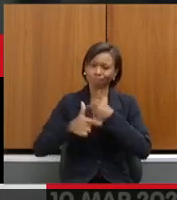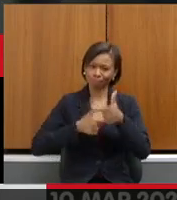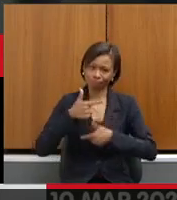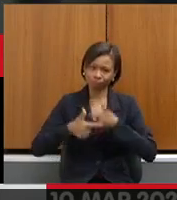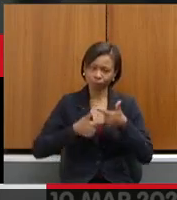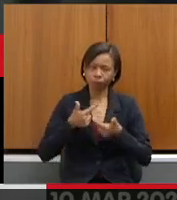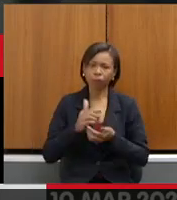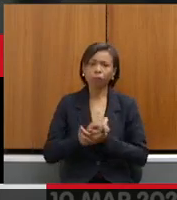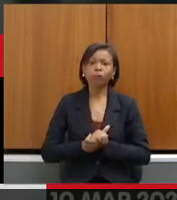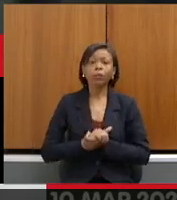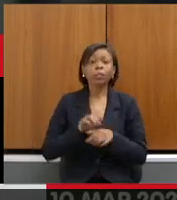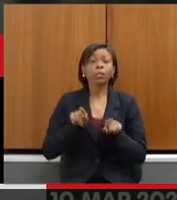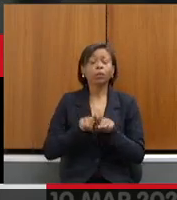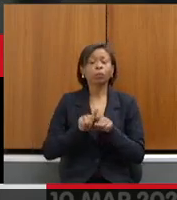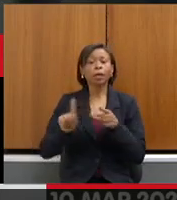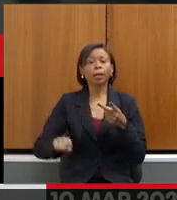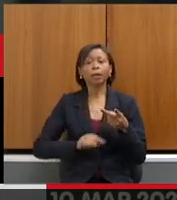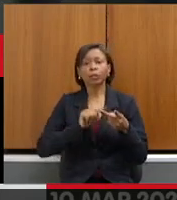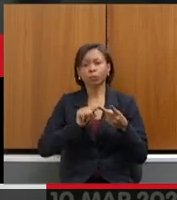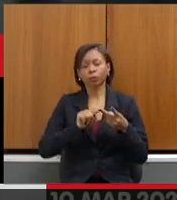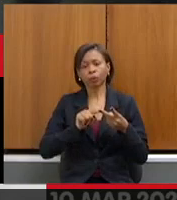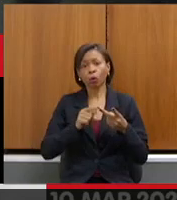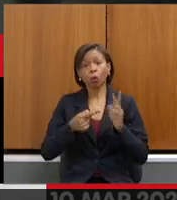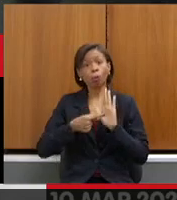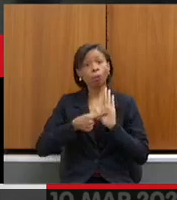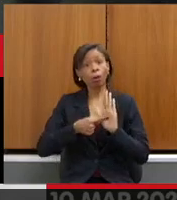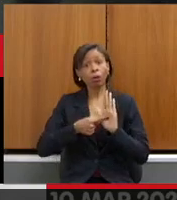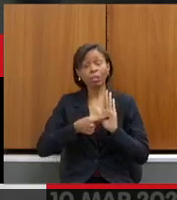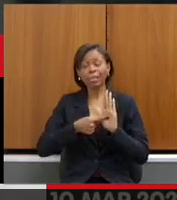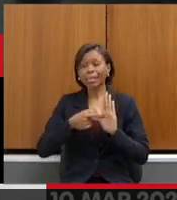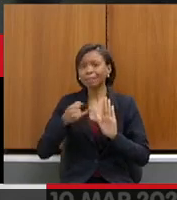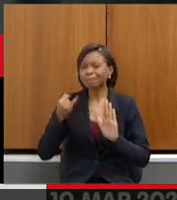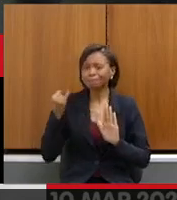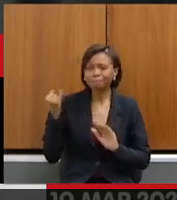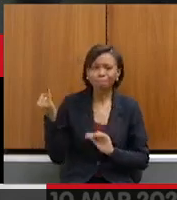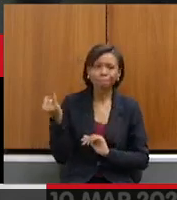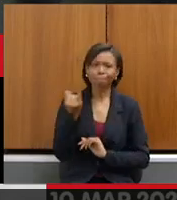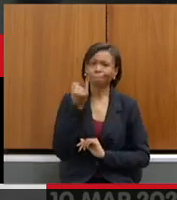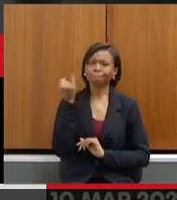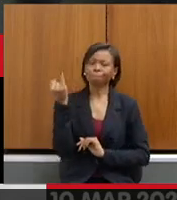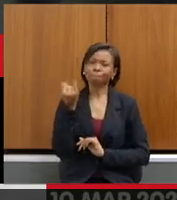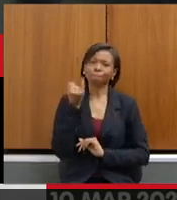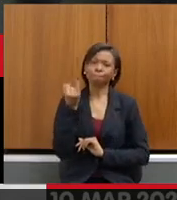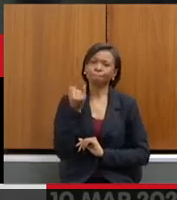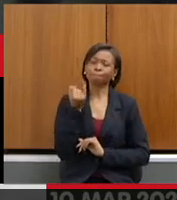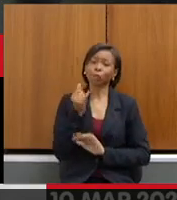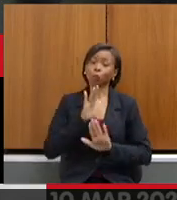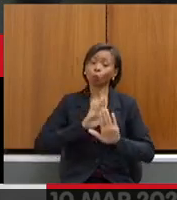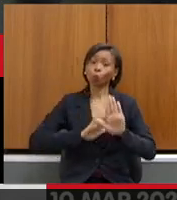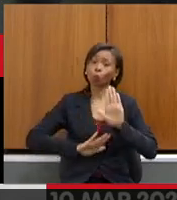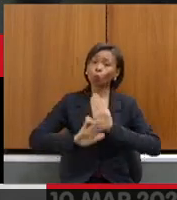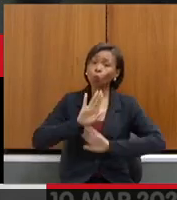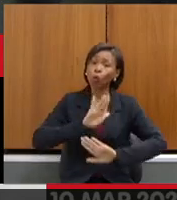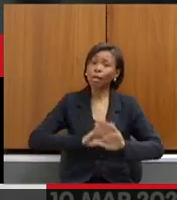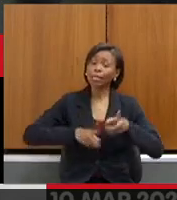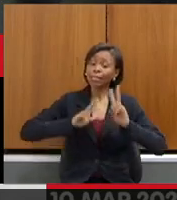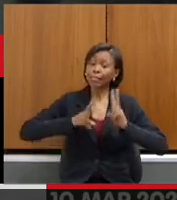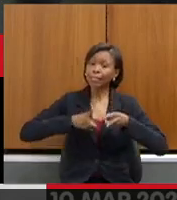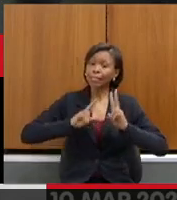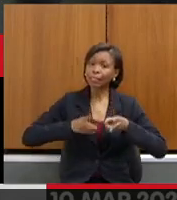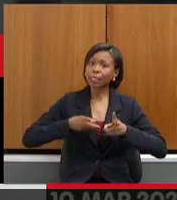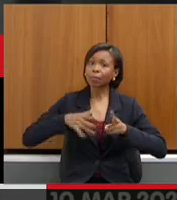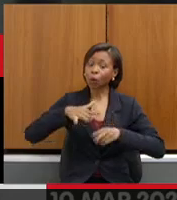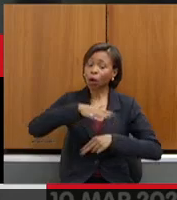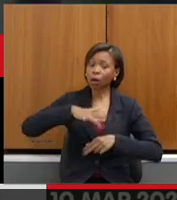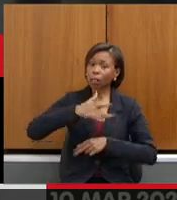disso ele enfatiza muito que é fundamental de presença e Claro serviços de saúde funcionando